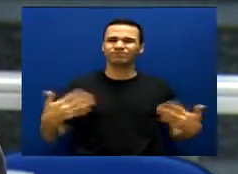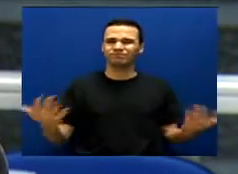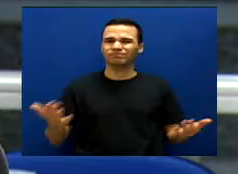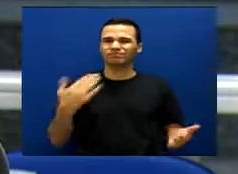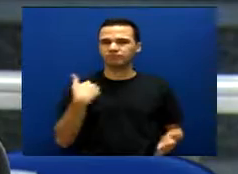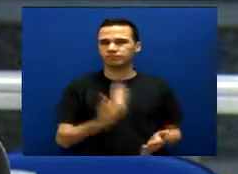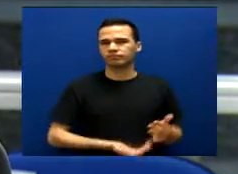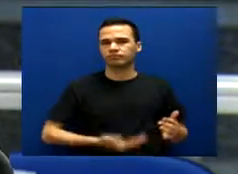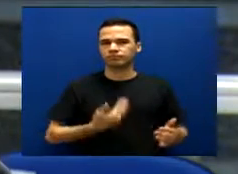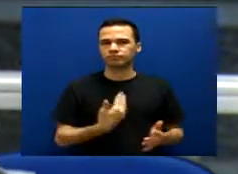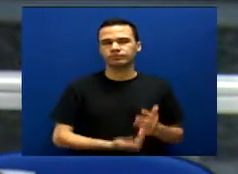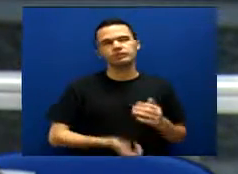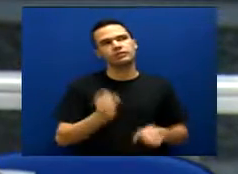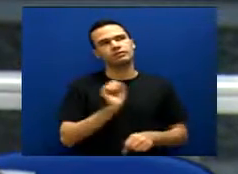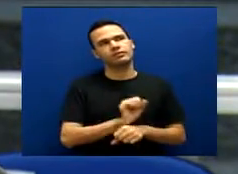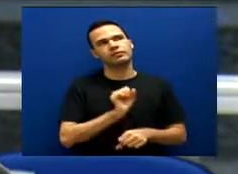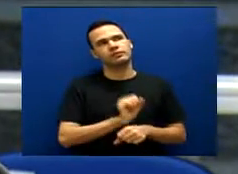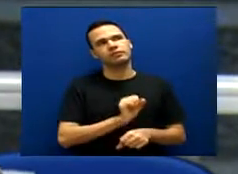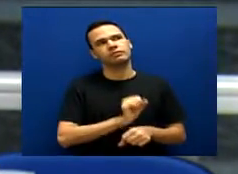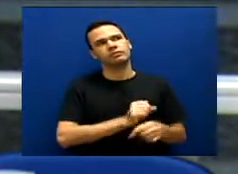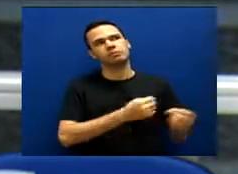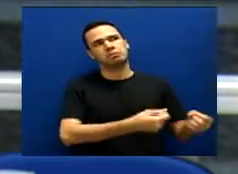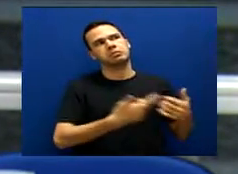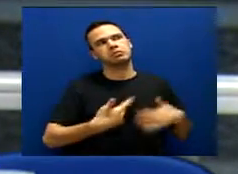por esperar e não ver